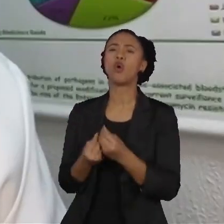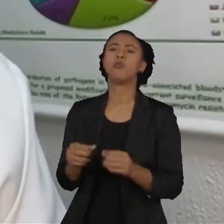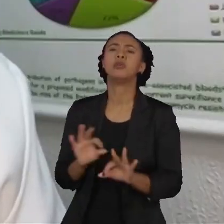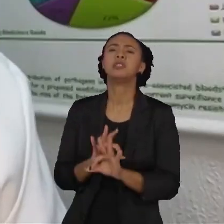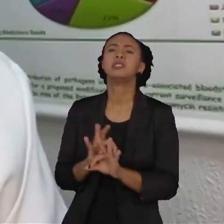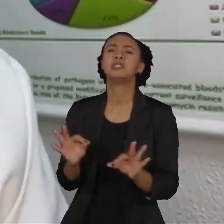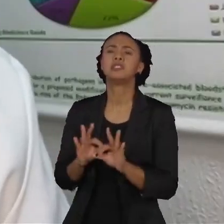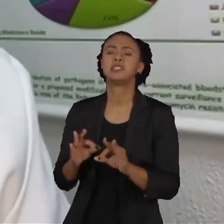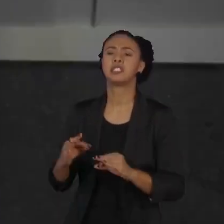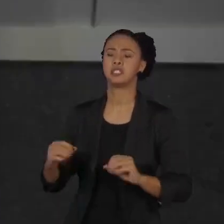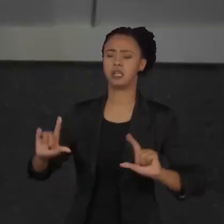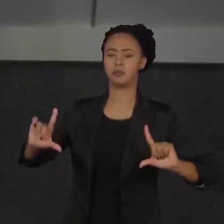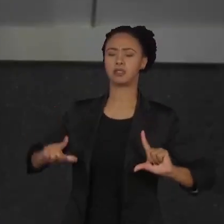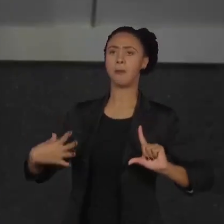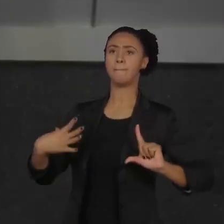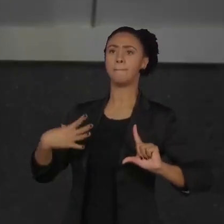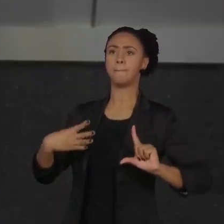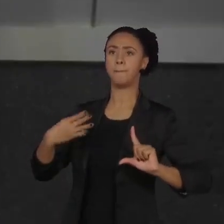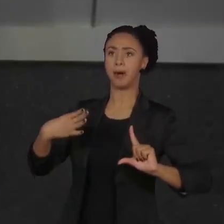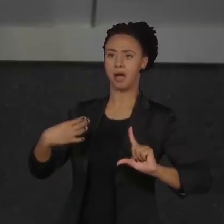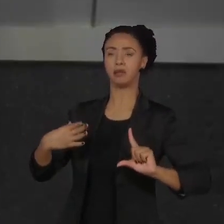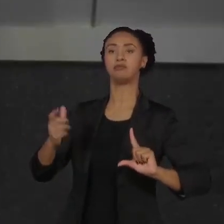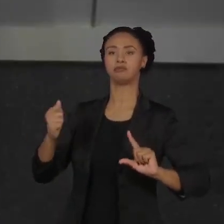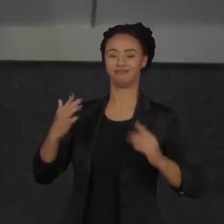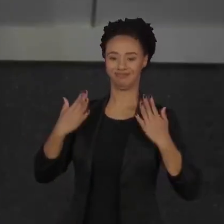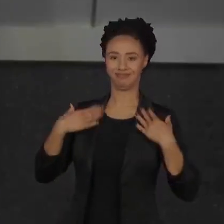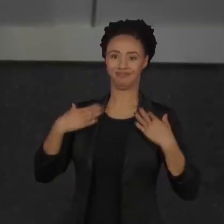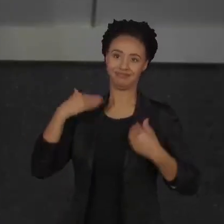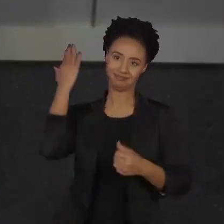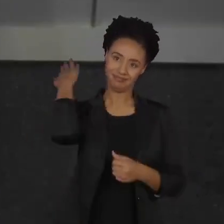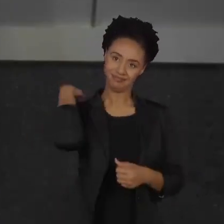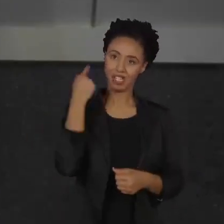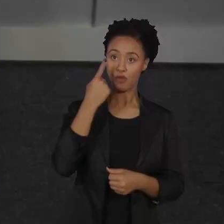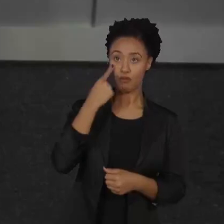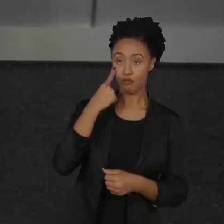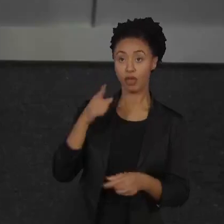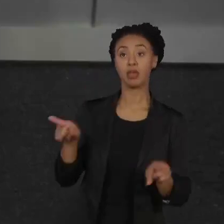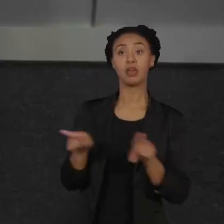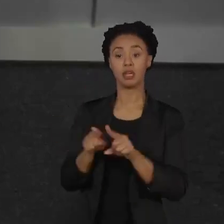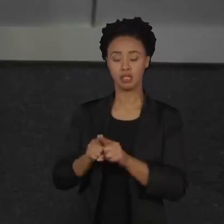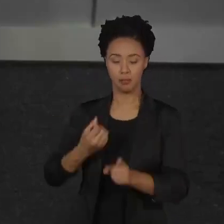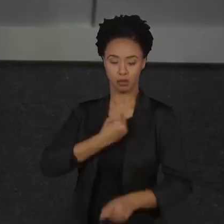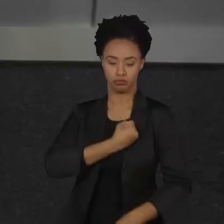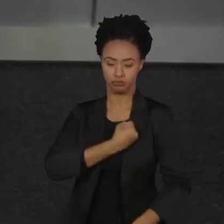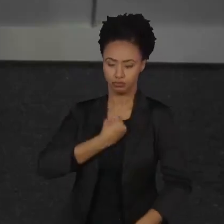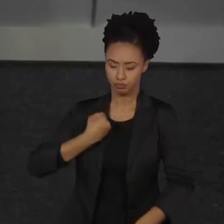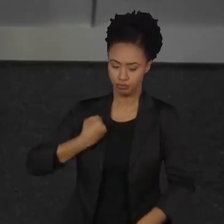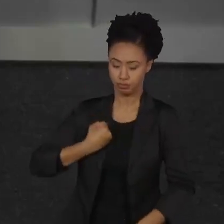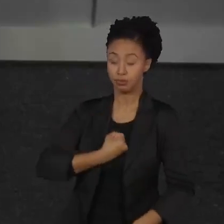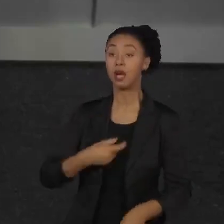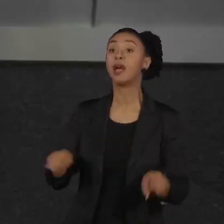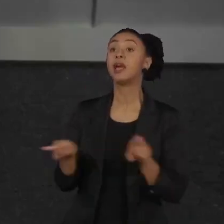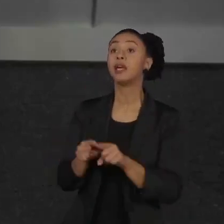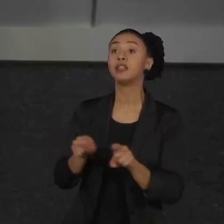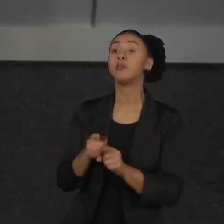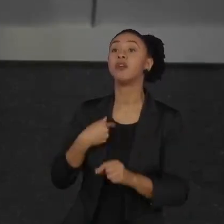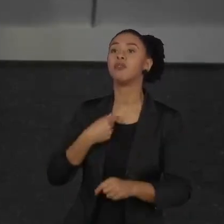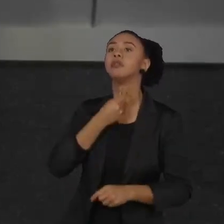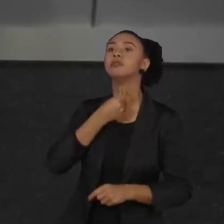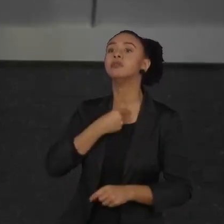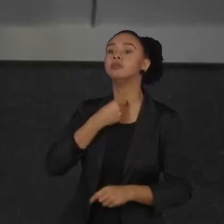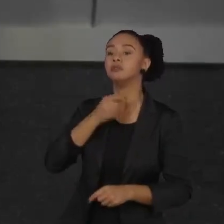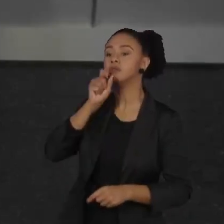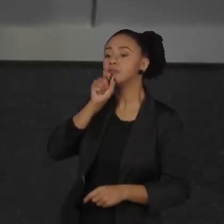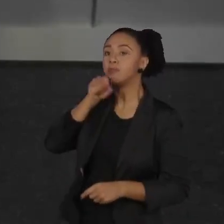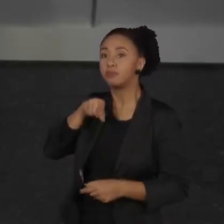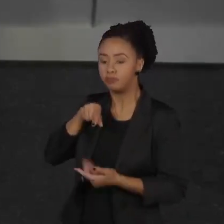tórax pode mostrar um quadro sugestivo de tuberculose e você pode fazer o exame do escarro. O catarro é feito,